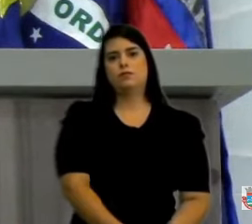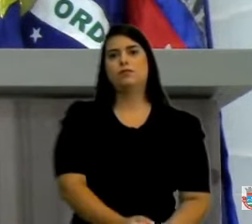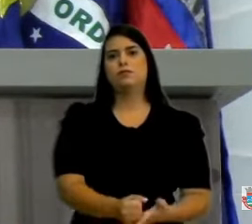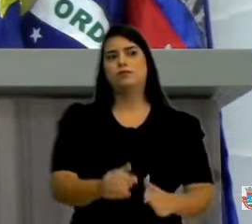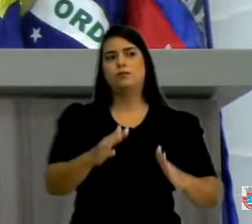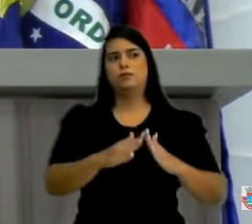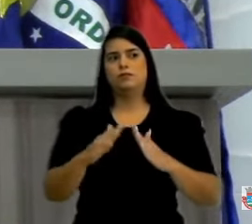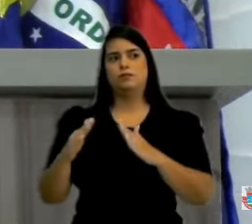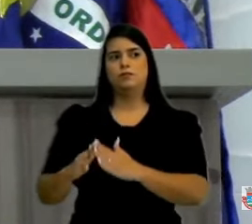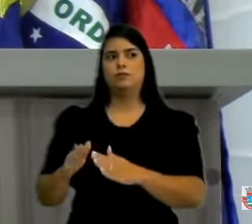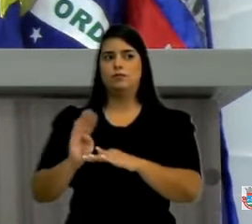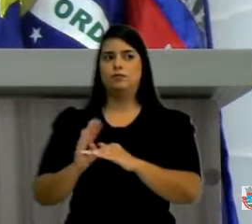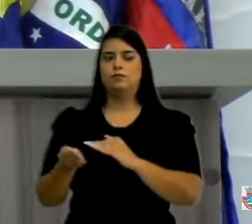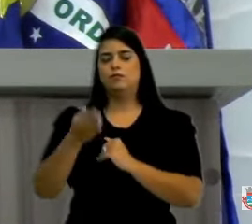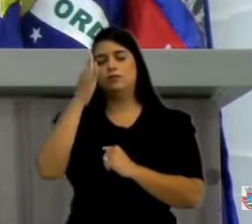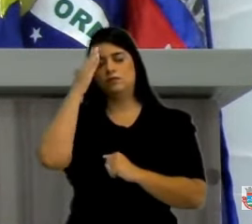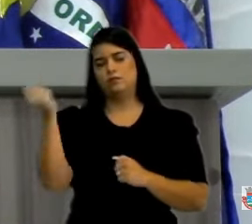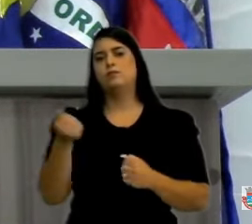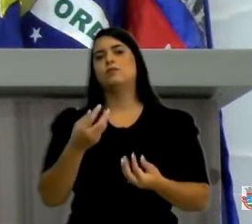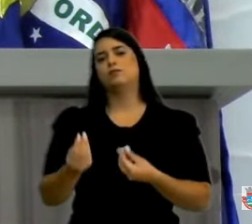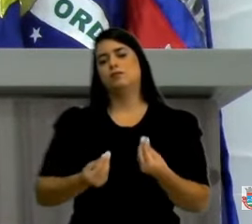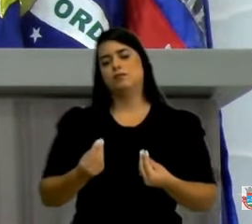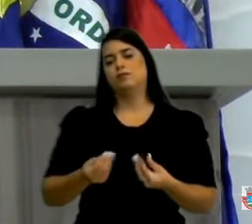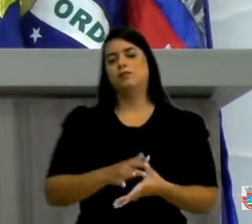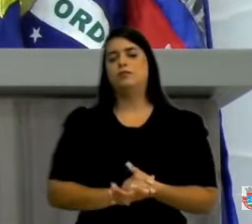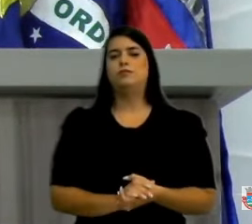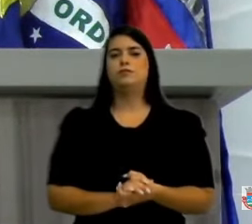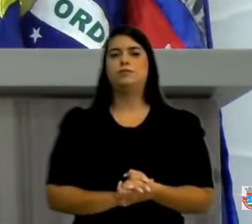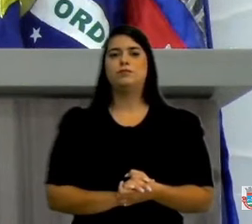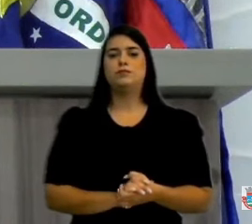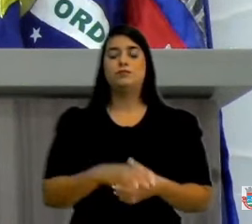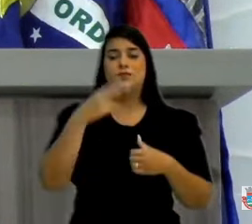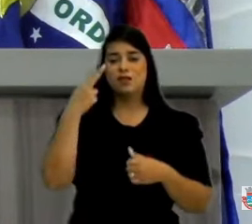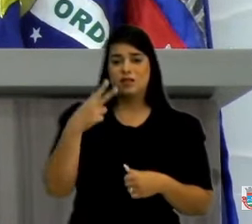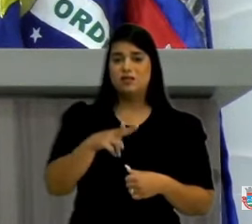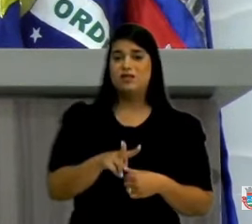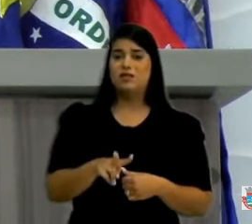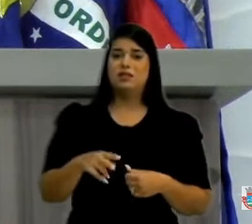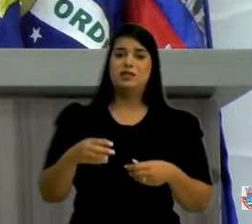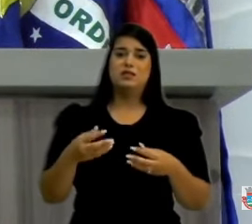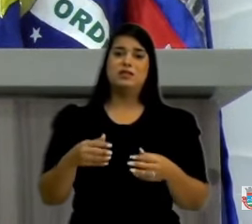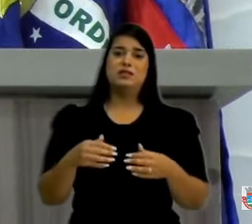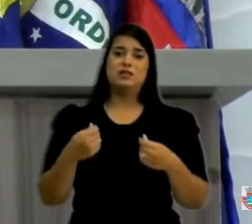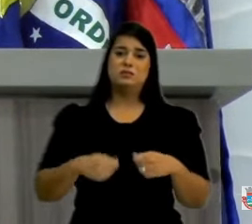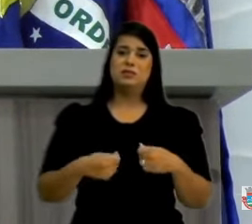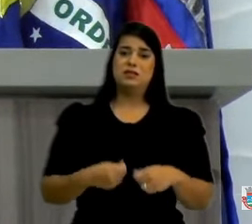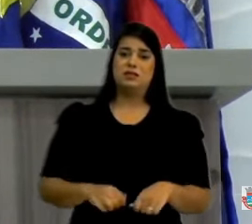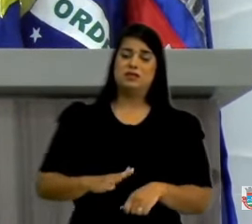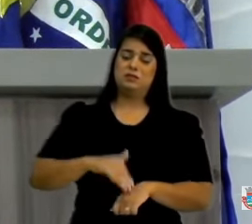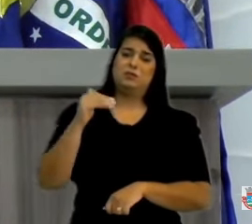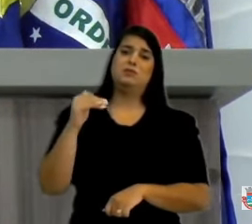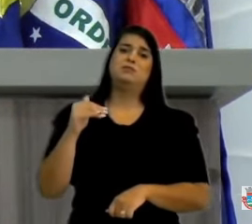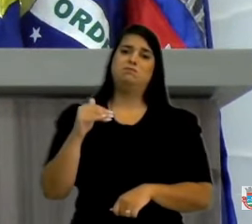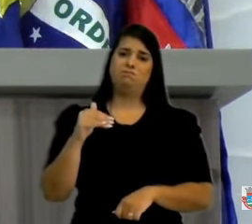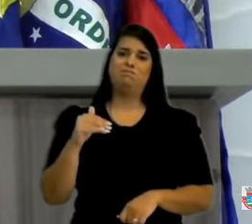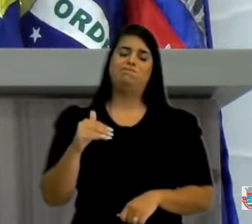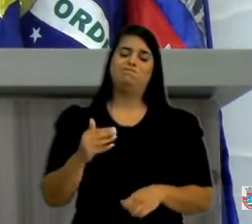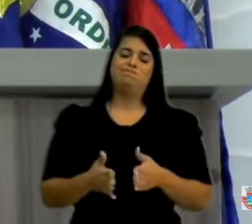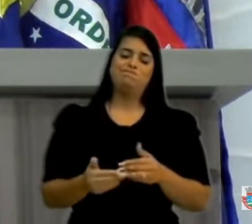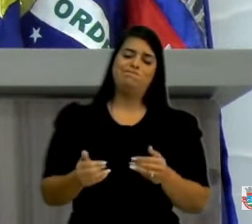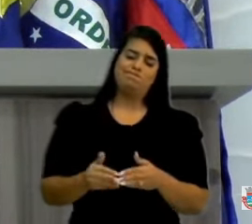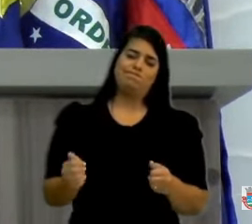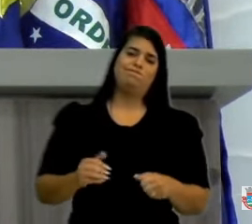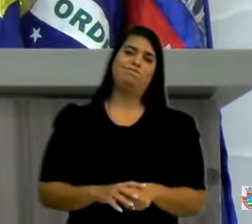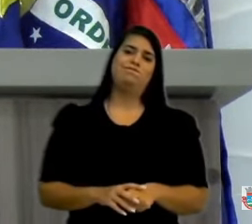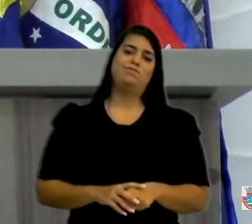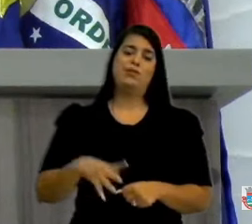nos bairros, sabe como é. Inclusive, a gente vê a demanda muito grande e os pedidos, porque a gente sabe que precisa